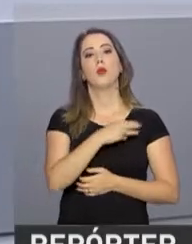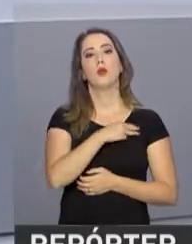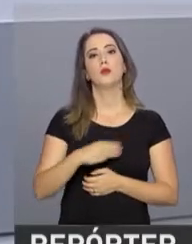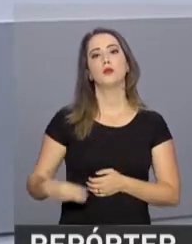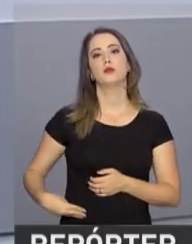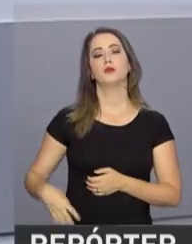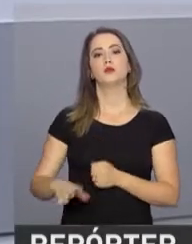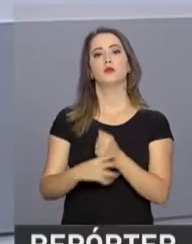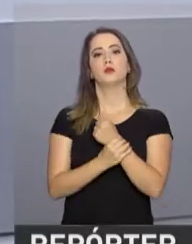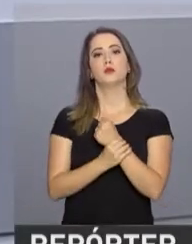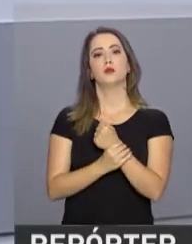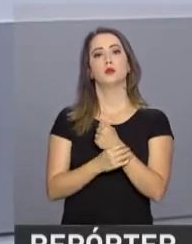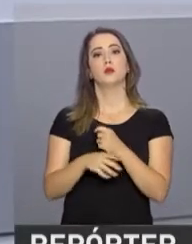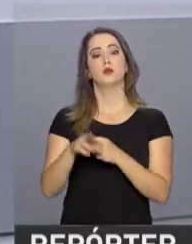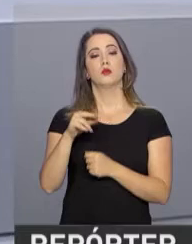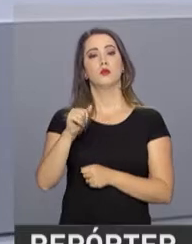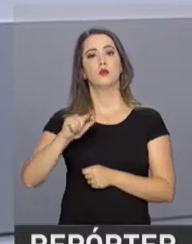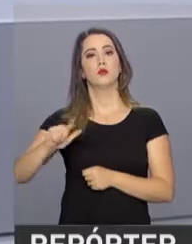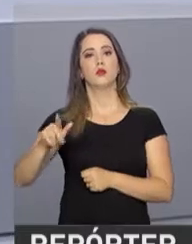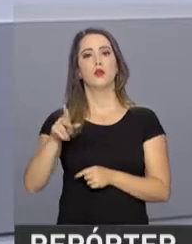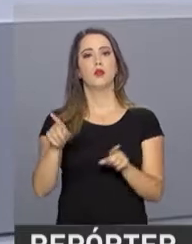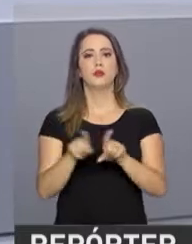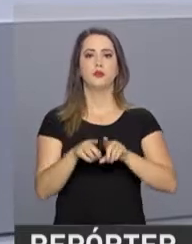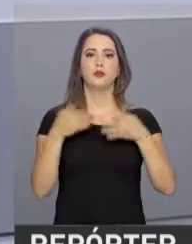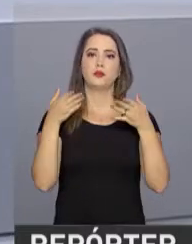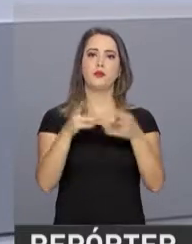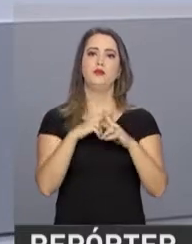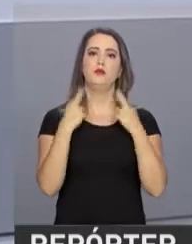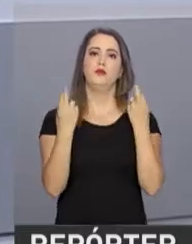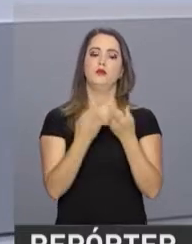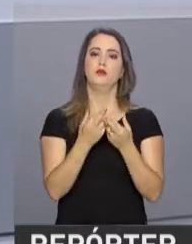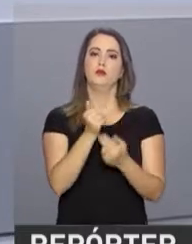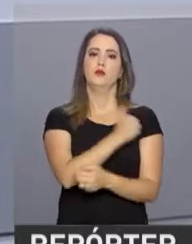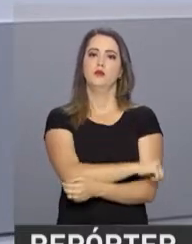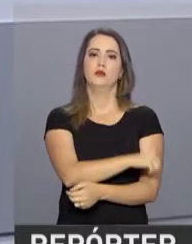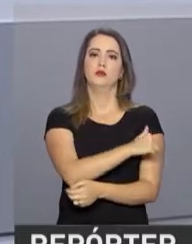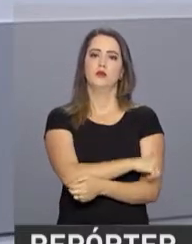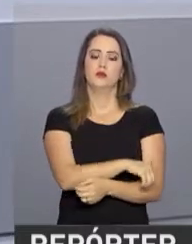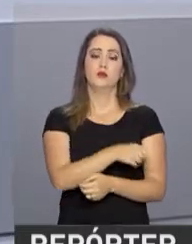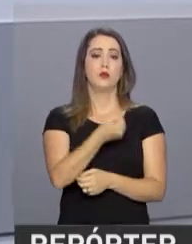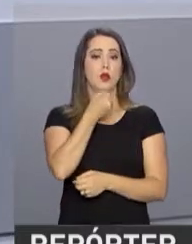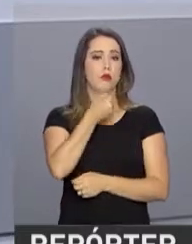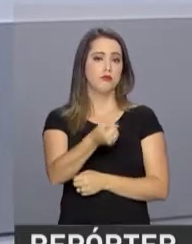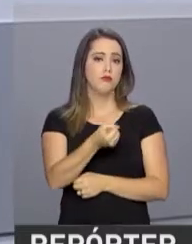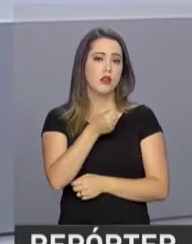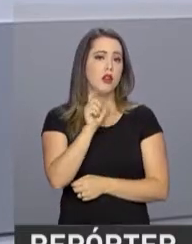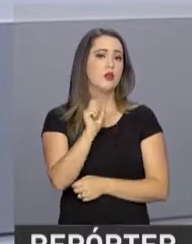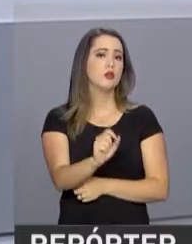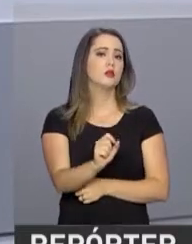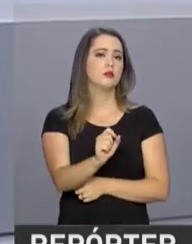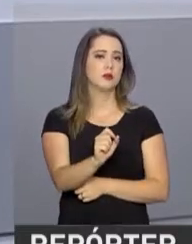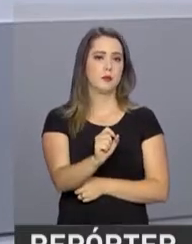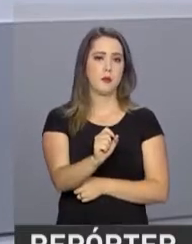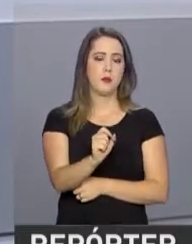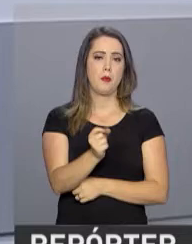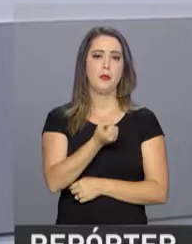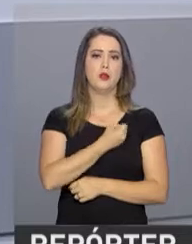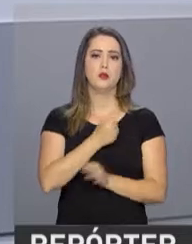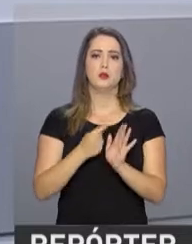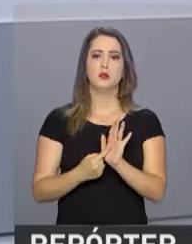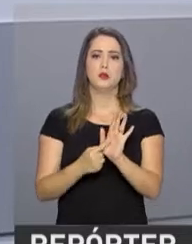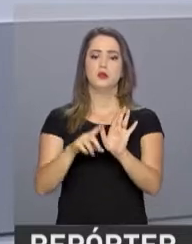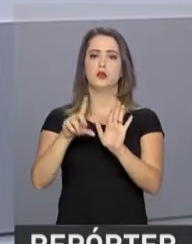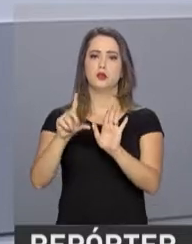da segurança pública raul jungmann também participou da reunião sobre o rio de janeiro para a imprensa jungmann disse que os dados mostram